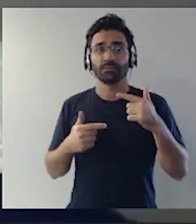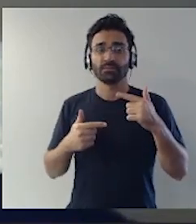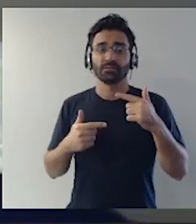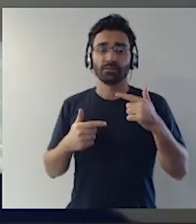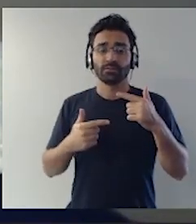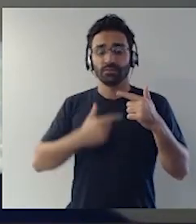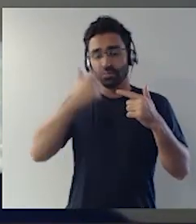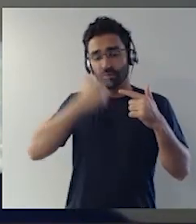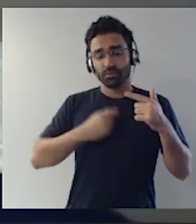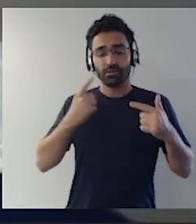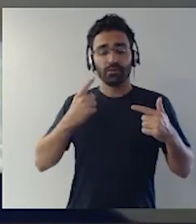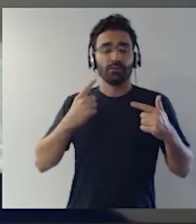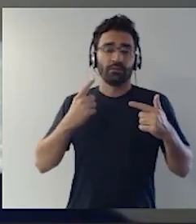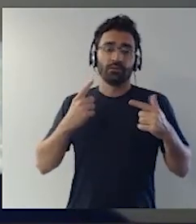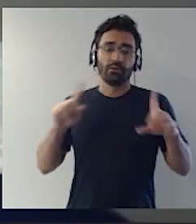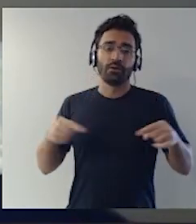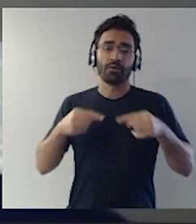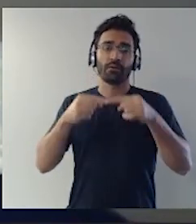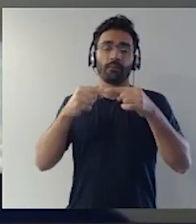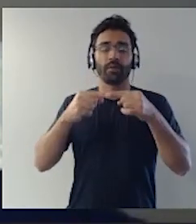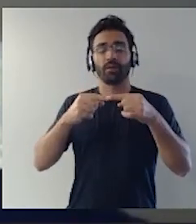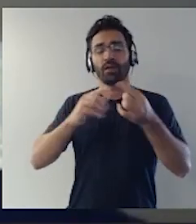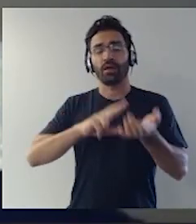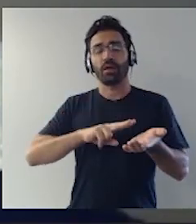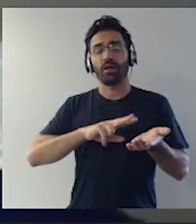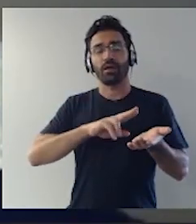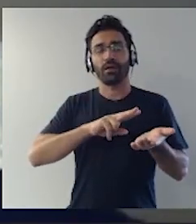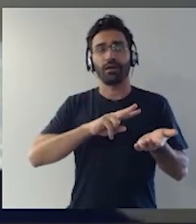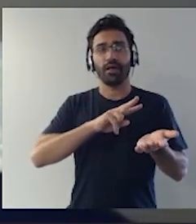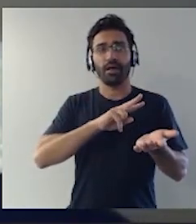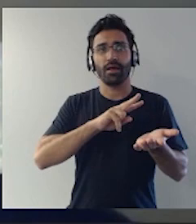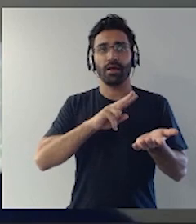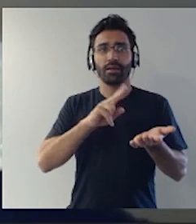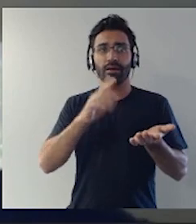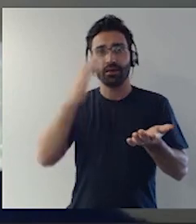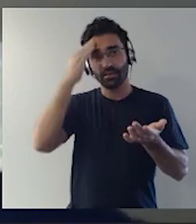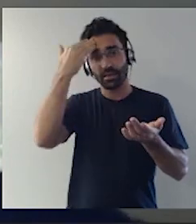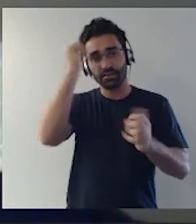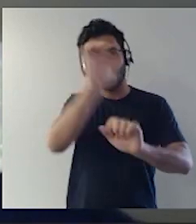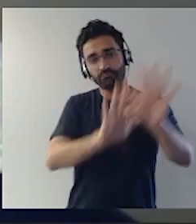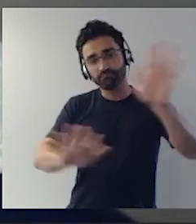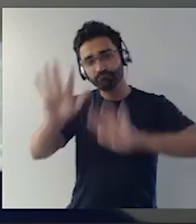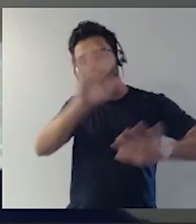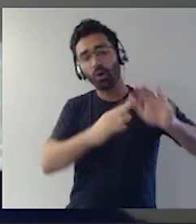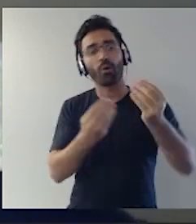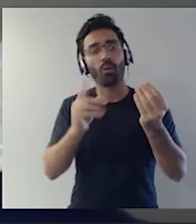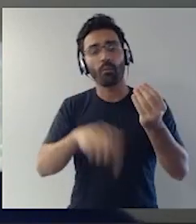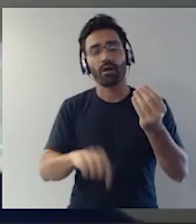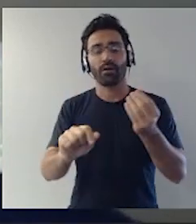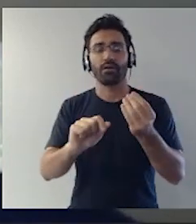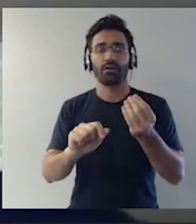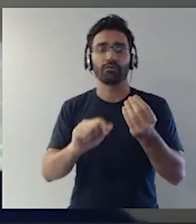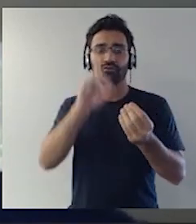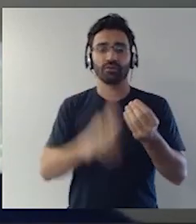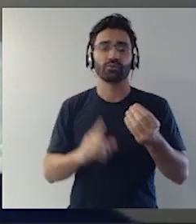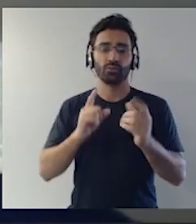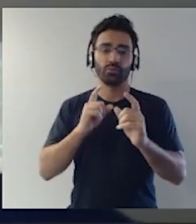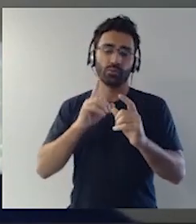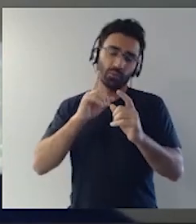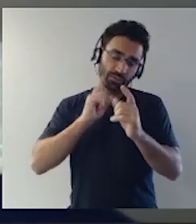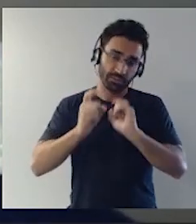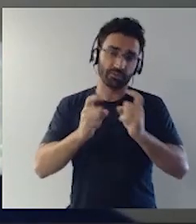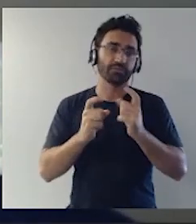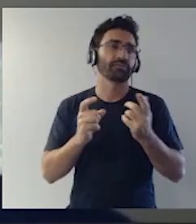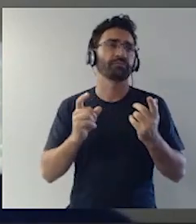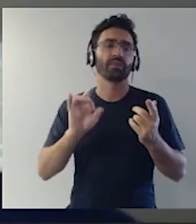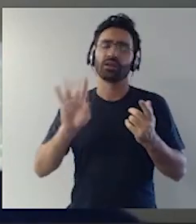jurídicos como um todo, para a hermenêutica constitucional do direito administrativo. E seriam essas, basicamente, as